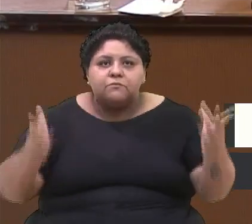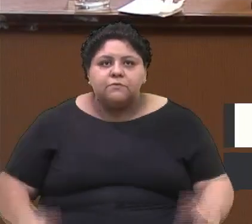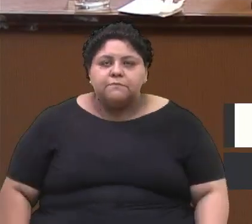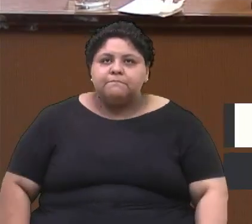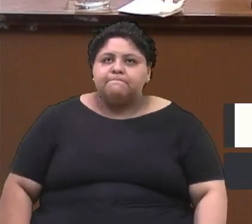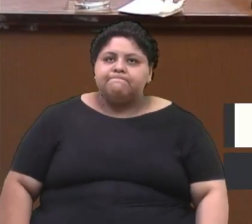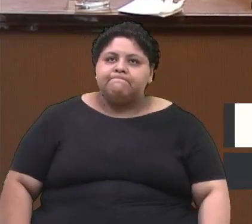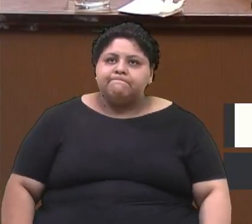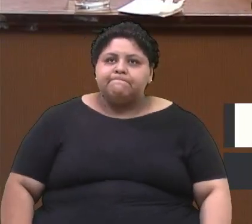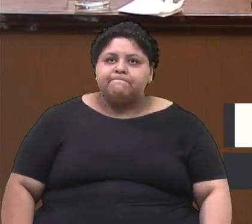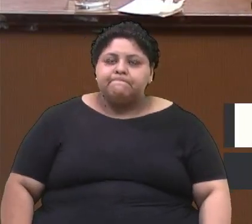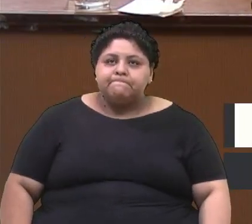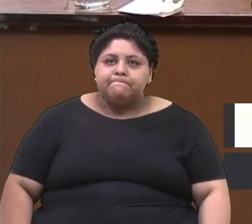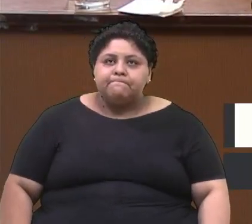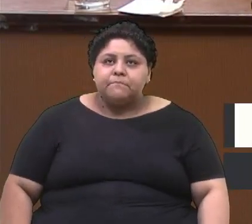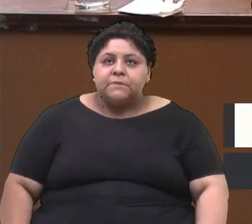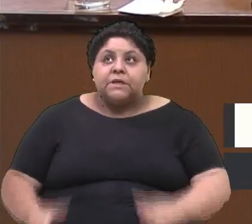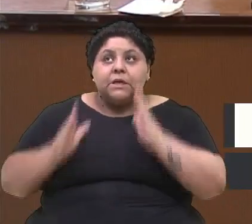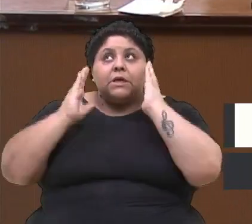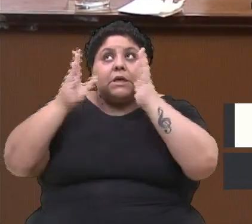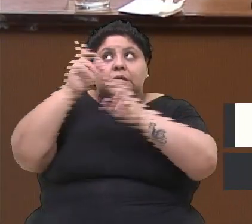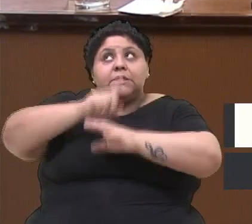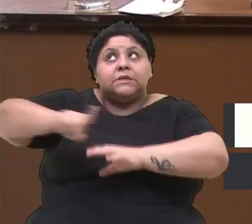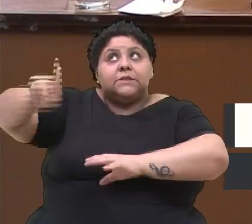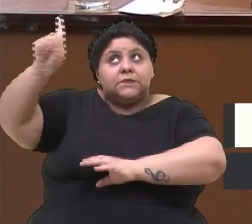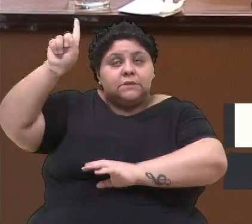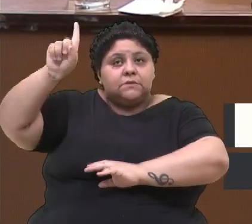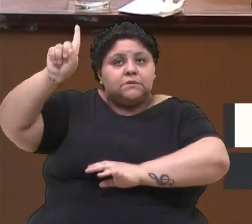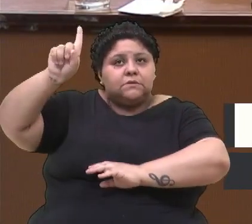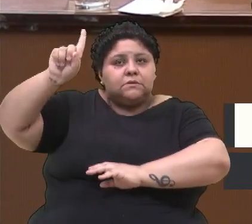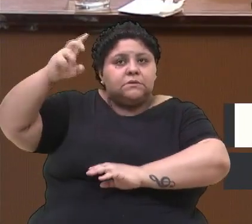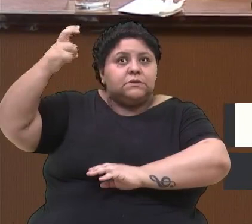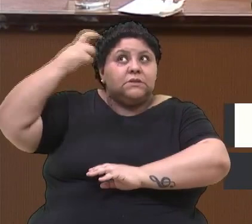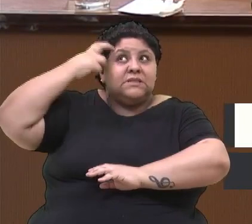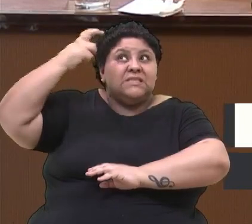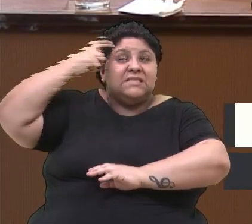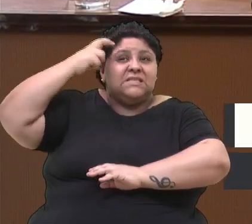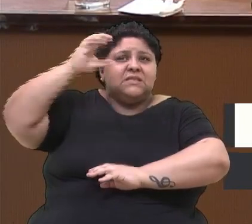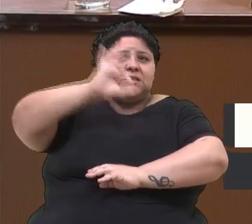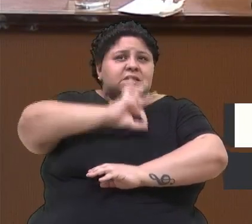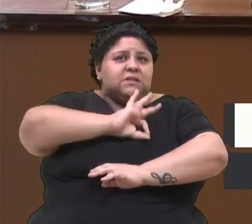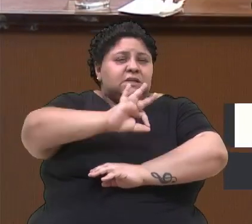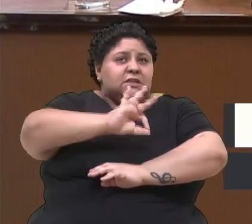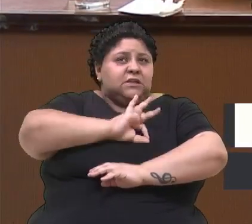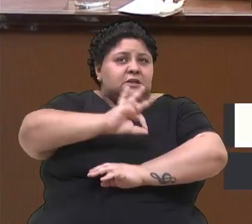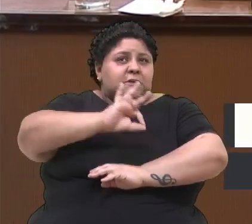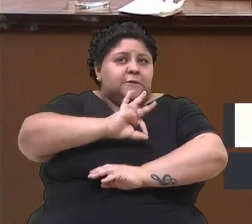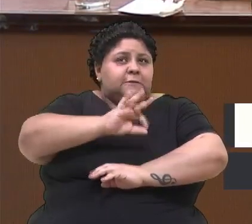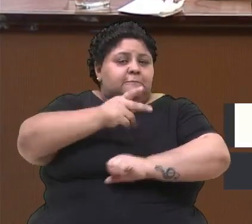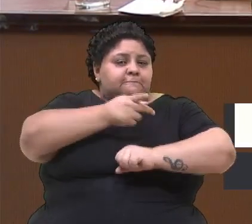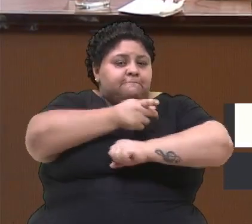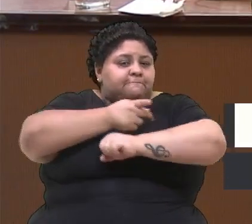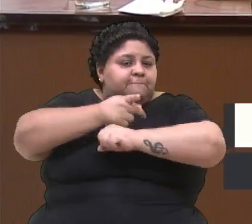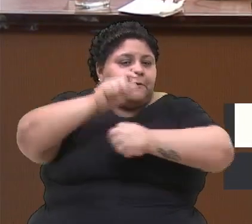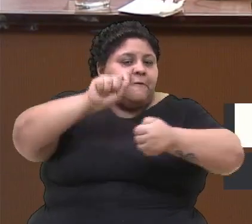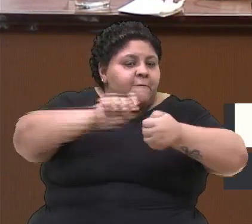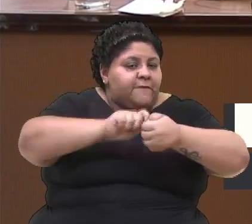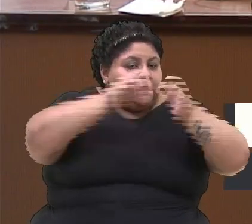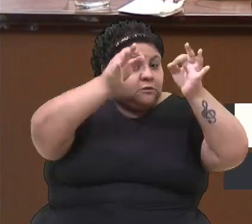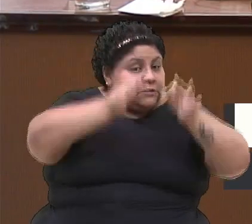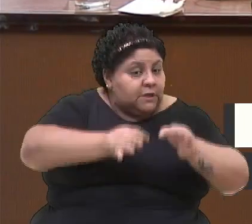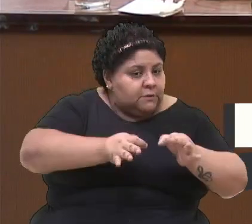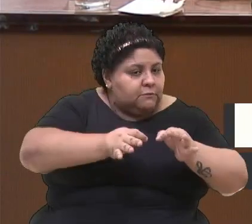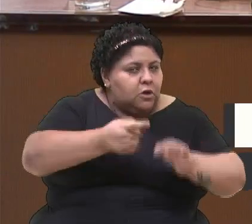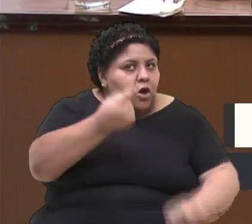que ponto chegamos? Graças a Deus, a inteligência e a Polícia Civil, na função de polícia investigativa, faz sua parte.